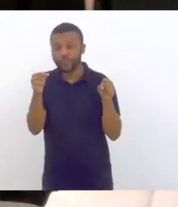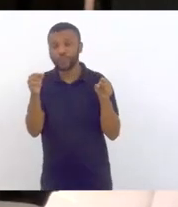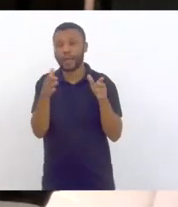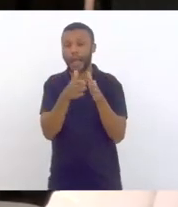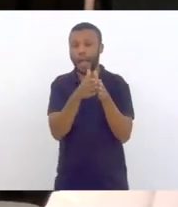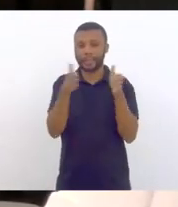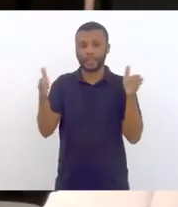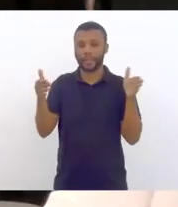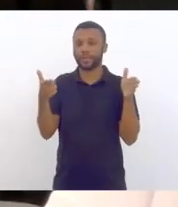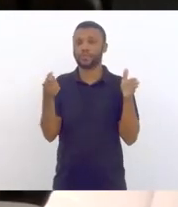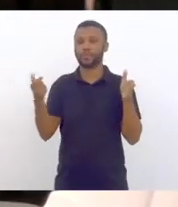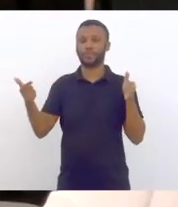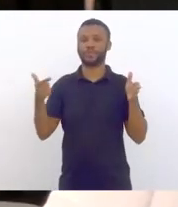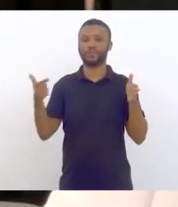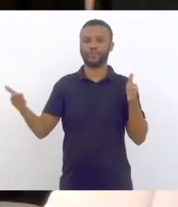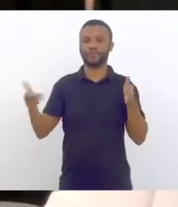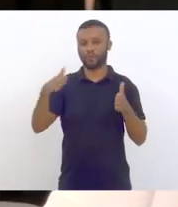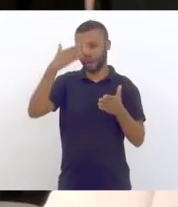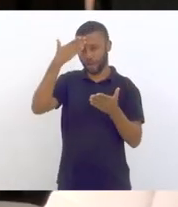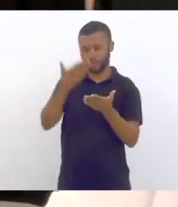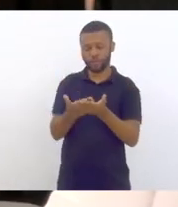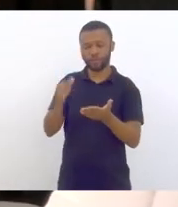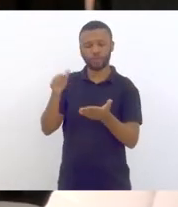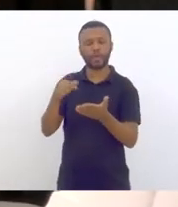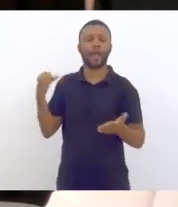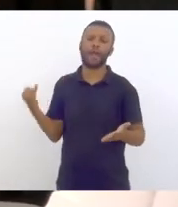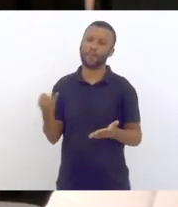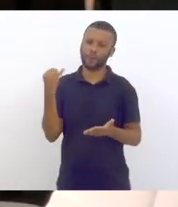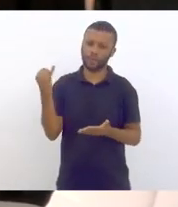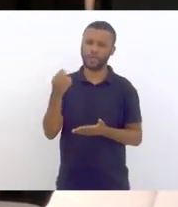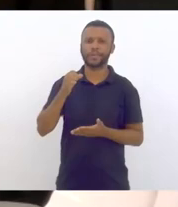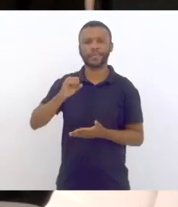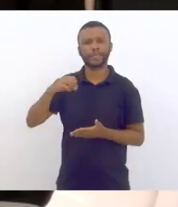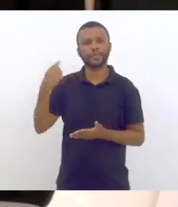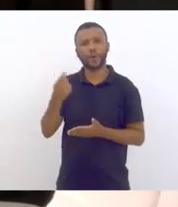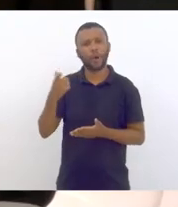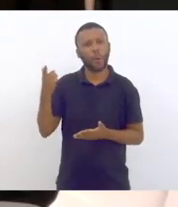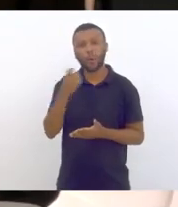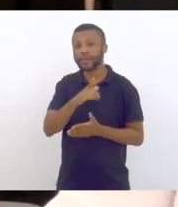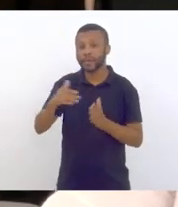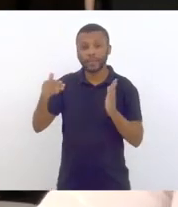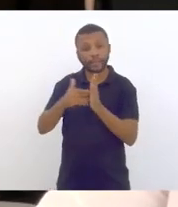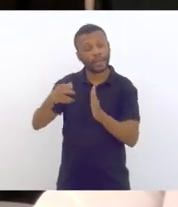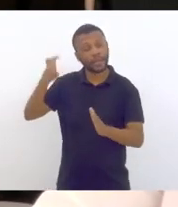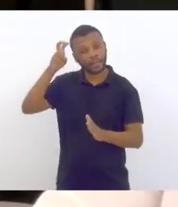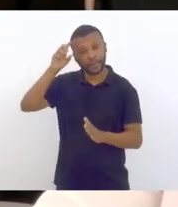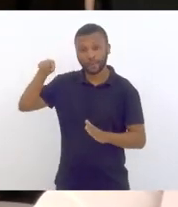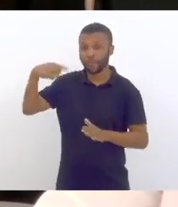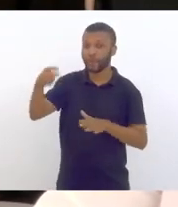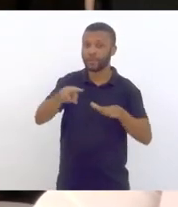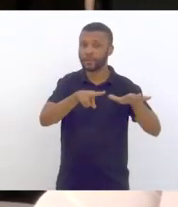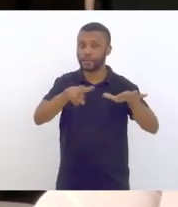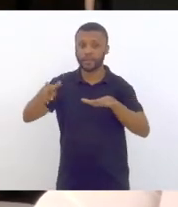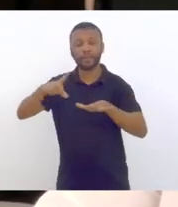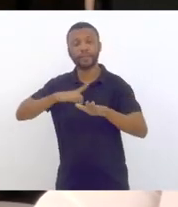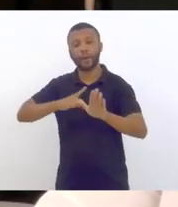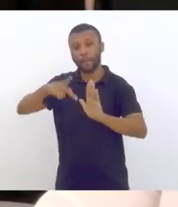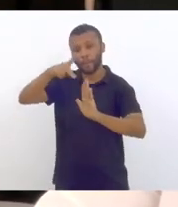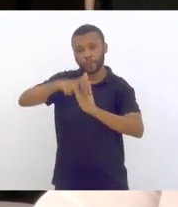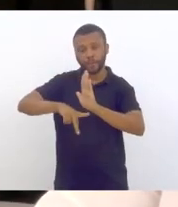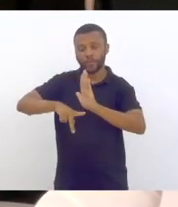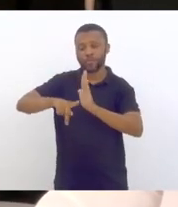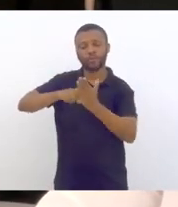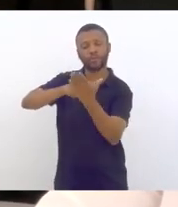então assim eu acho que é importante se a gente conseguir até quinta-feira na semana que vem tem uma mensagem que clareia bem isso